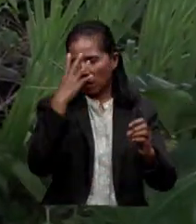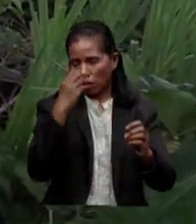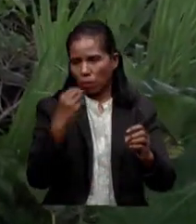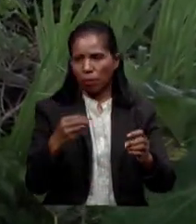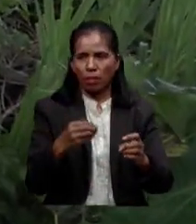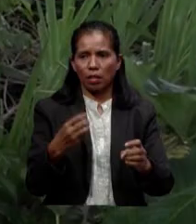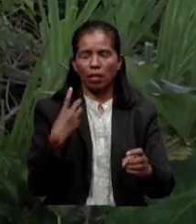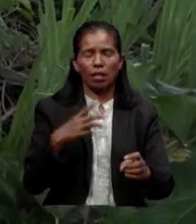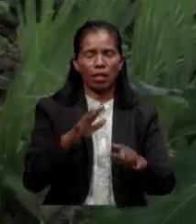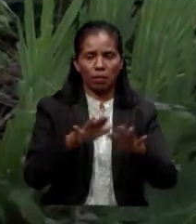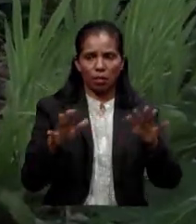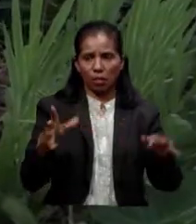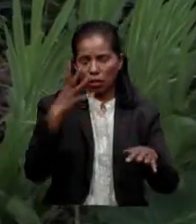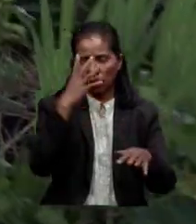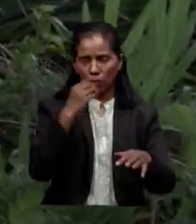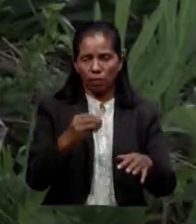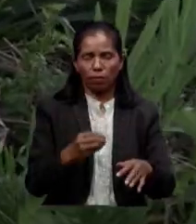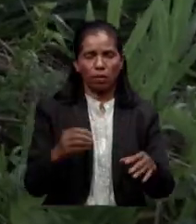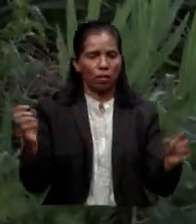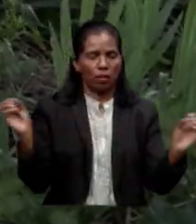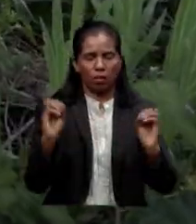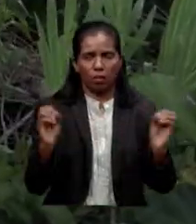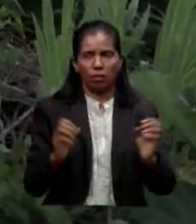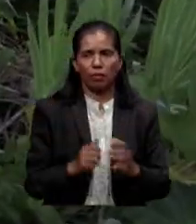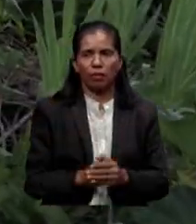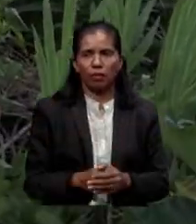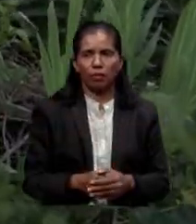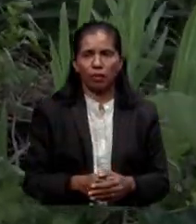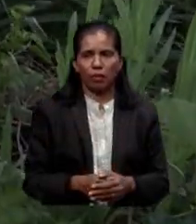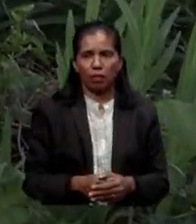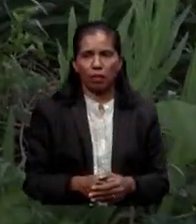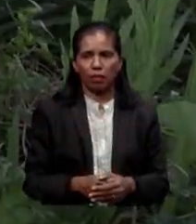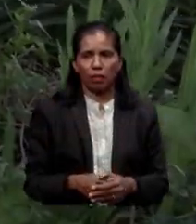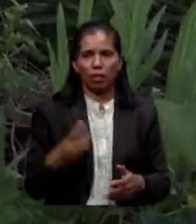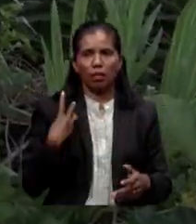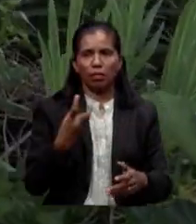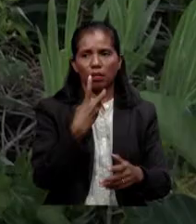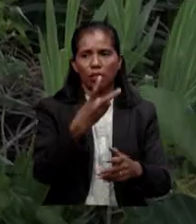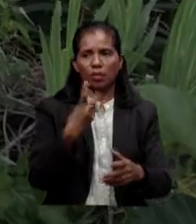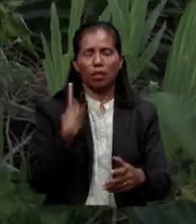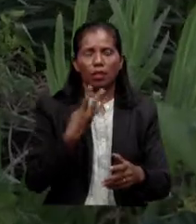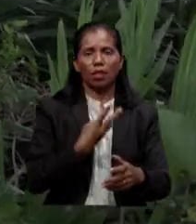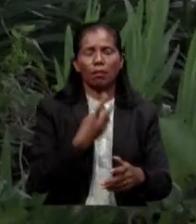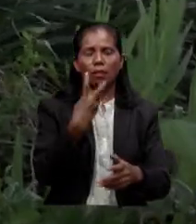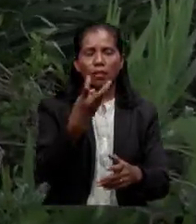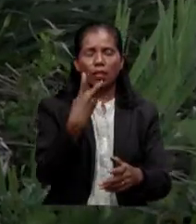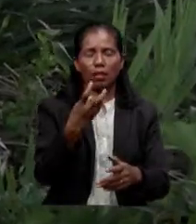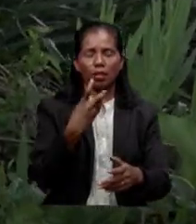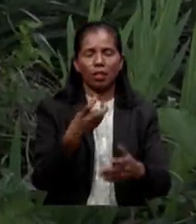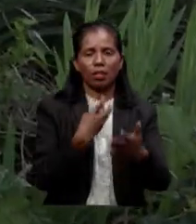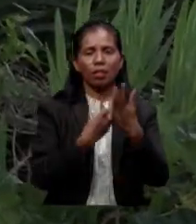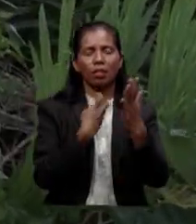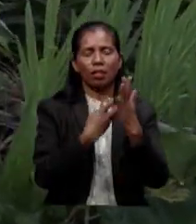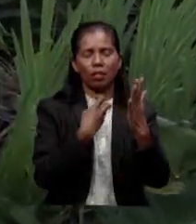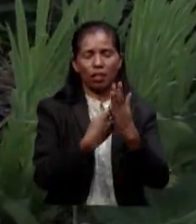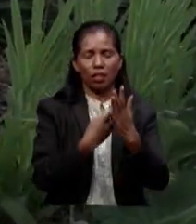ladukur, pekalain saya dah tu. Asta eh no. Abi bang baku orang mata. Apa misa ni? Baku orang mata. Eh,